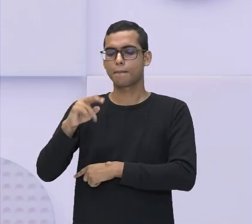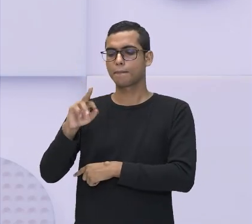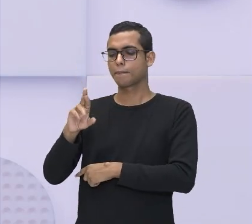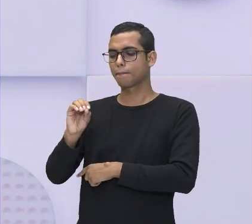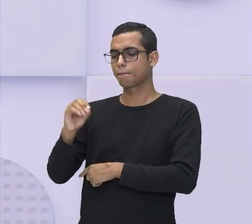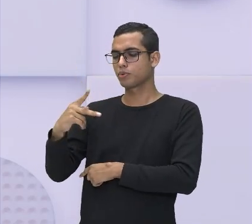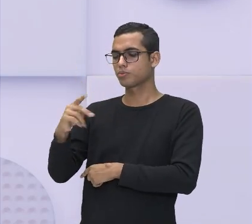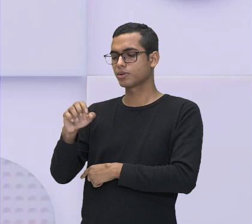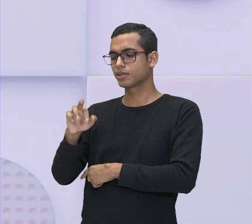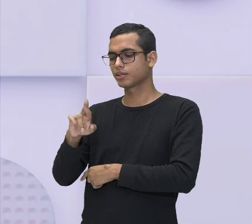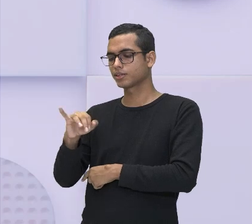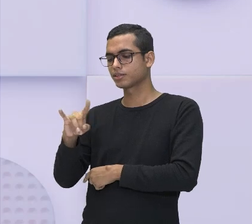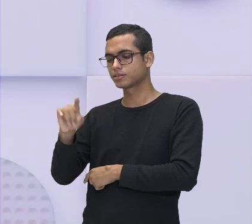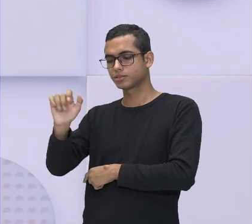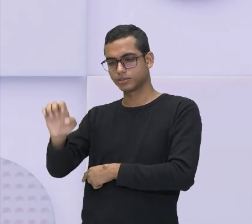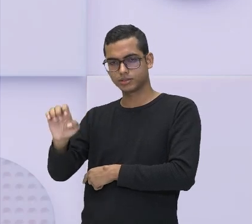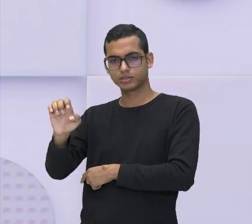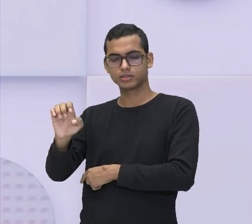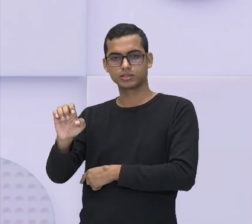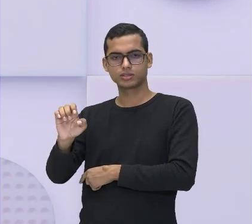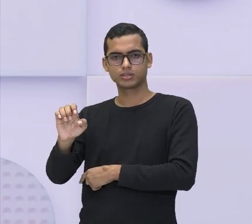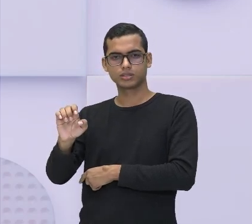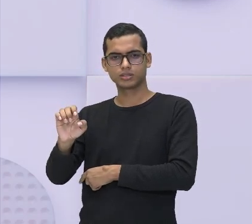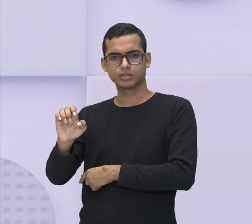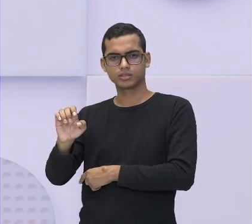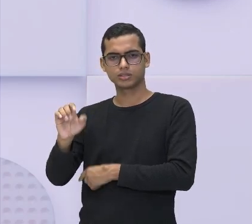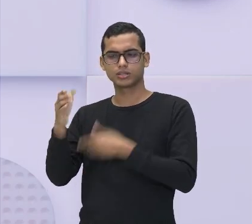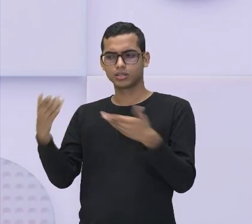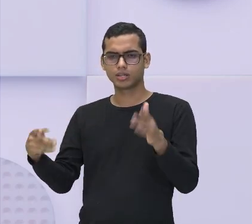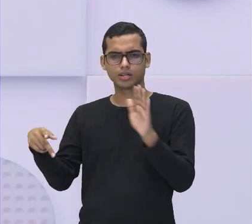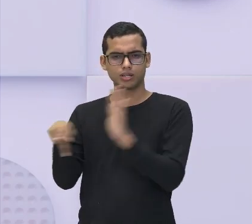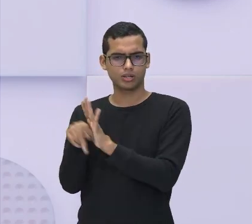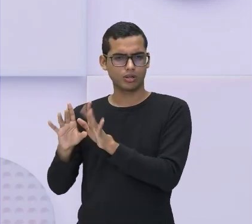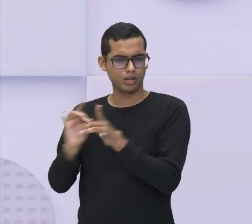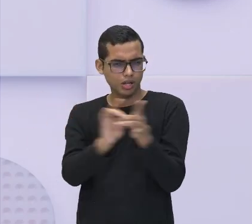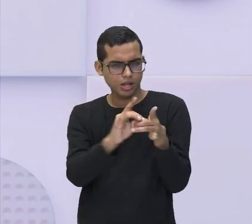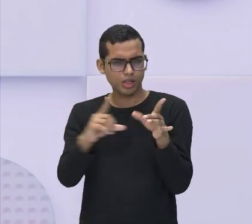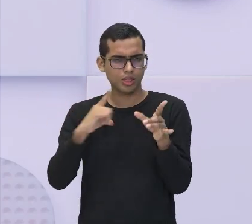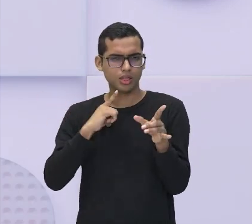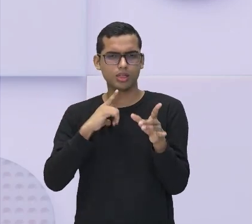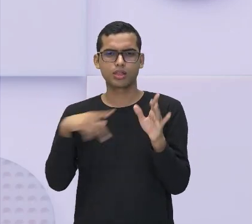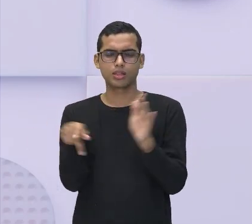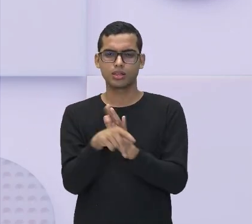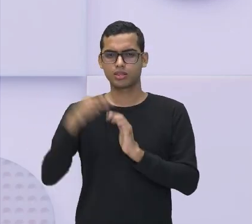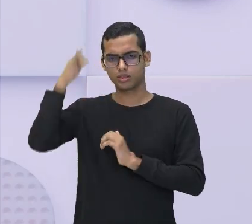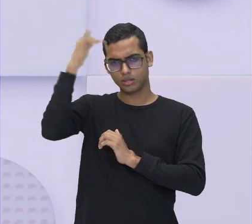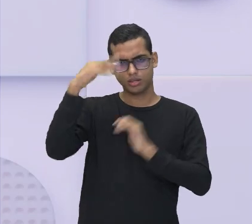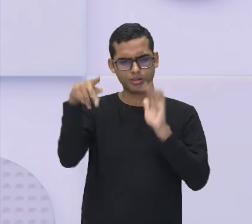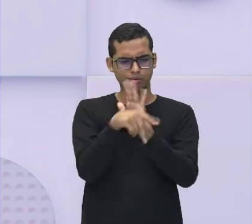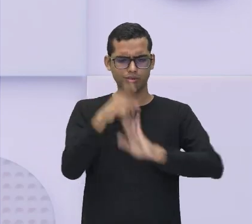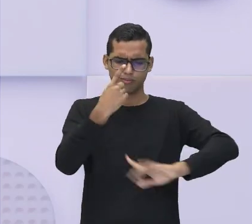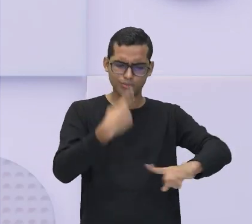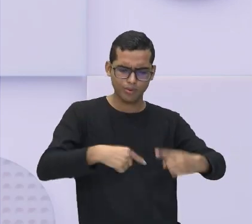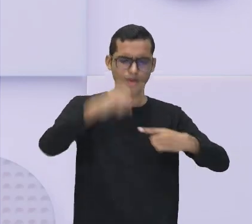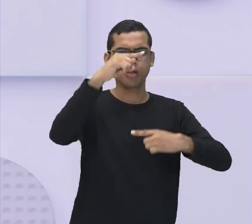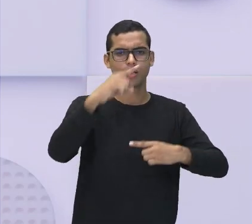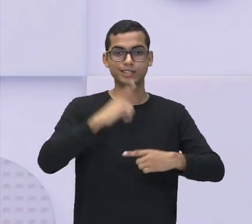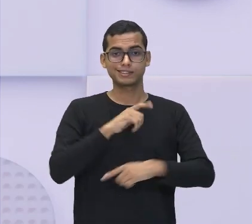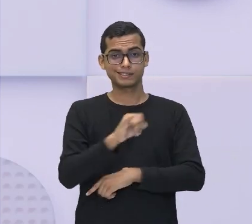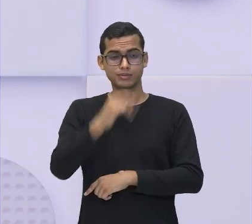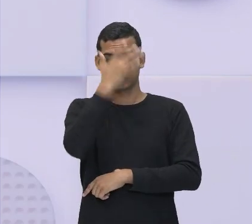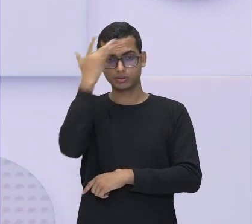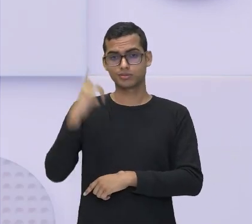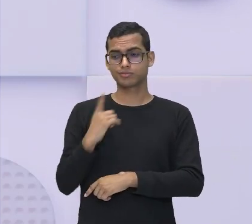vertente que é defendida por algumas correntes da teologia da prosperidade, que é engendrado dentro do discurso